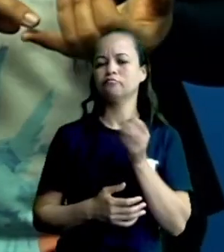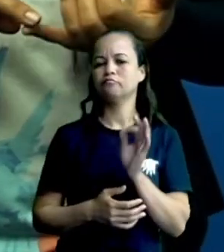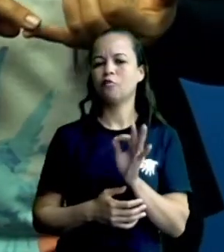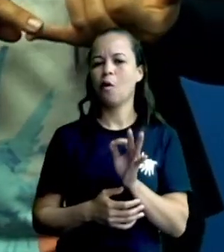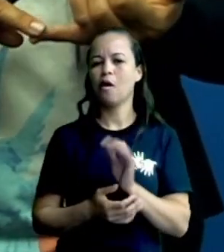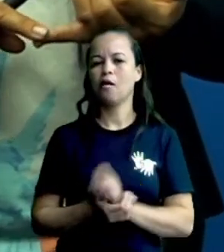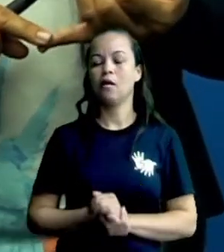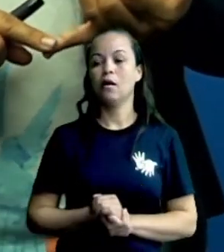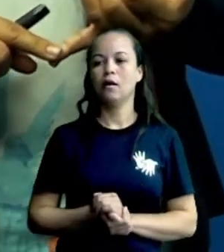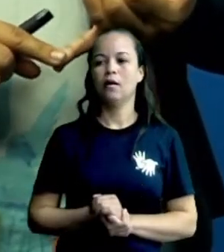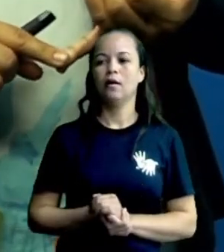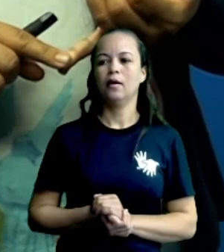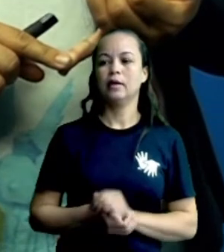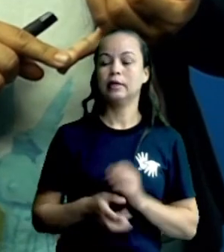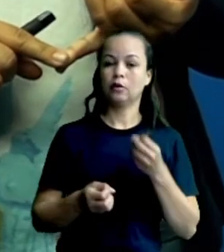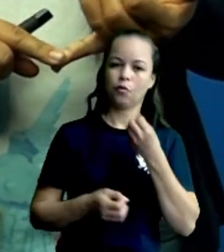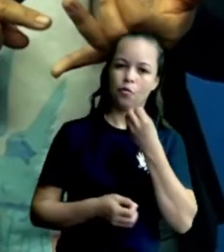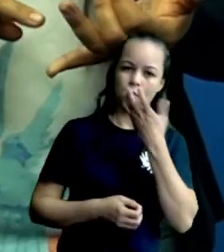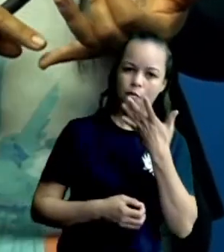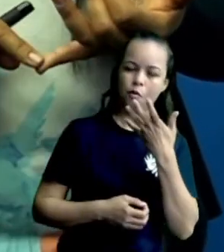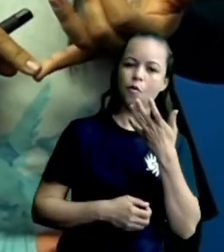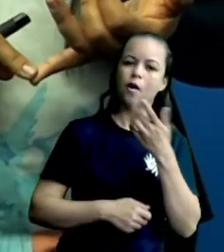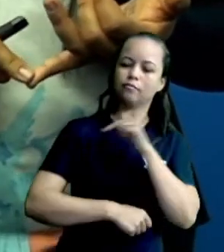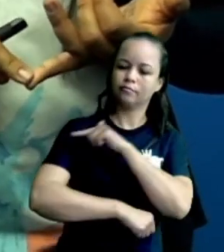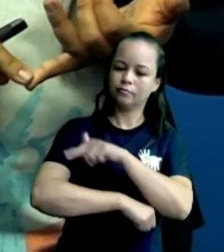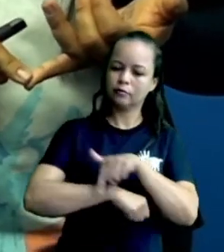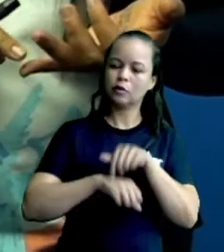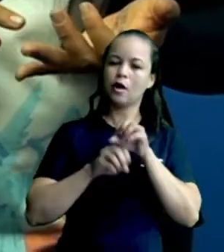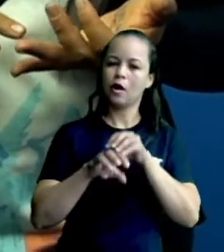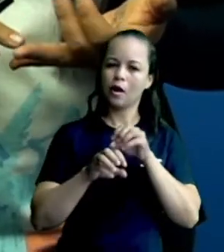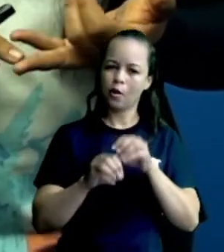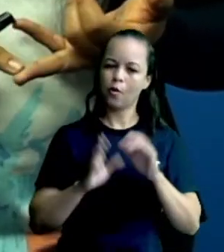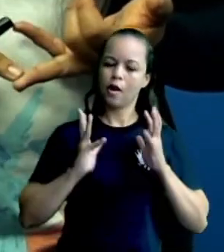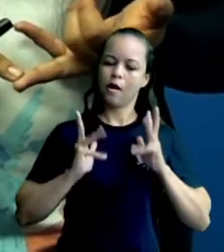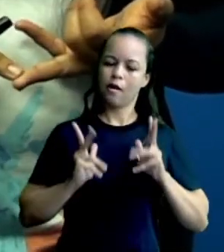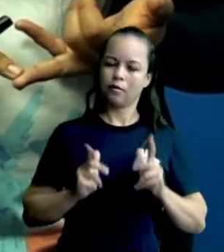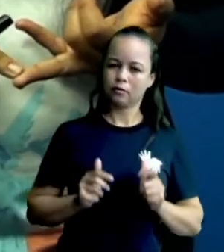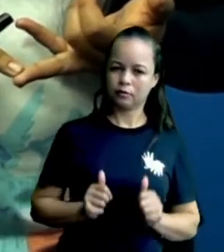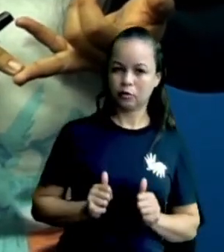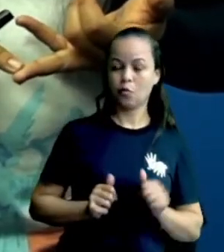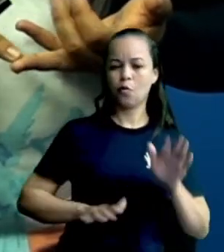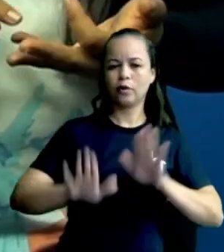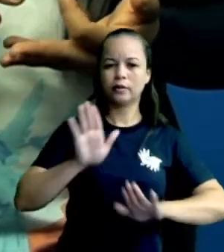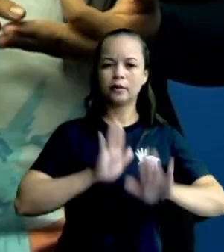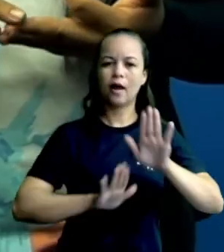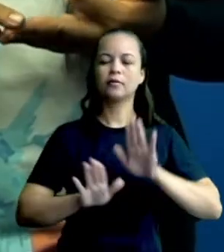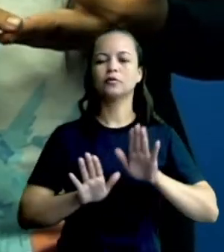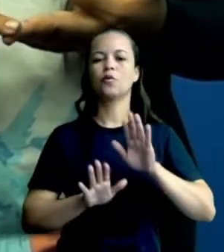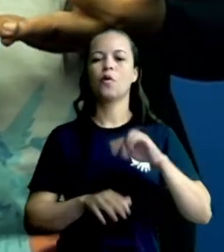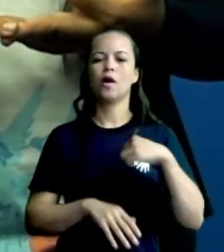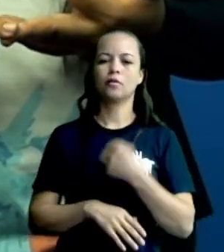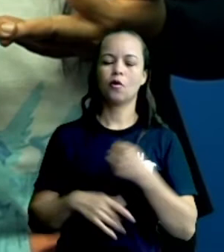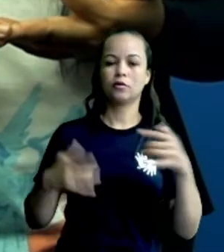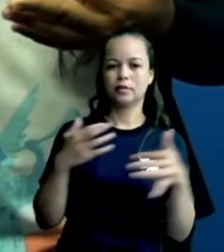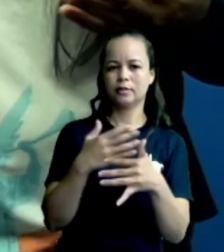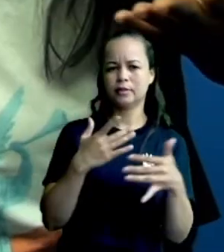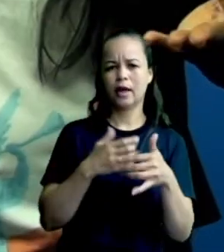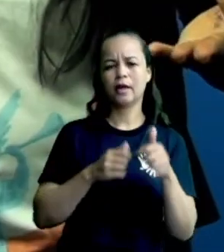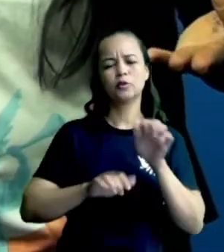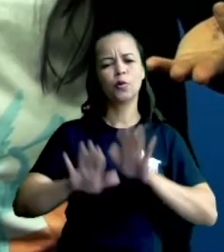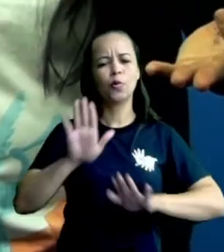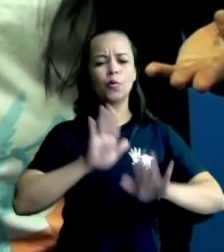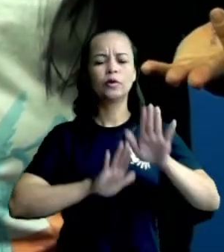certo? Então, com boa educação, boa higiene, cuidado com nossas cidades, cuidado